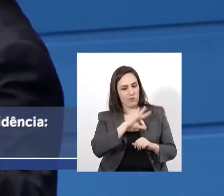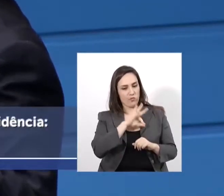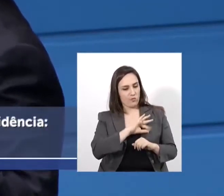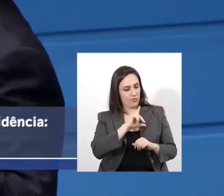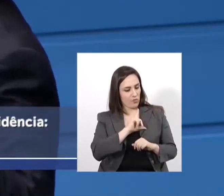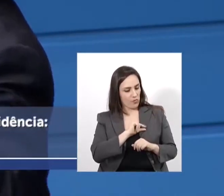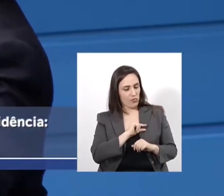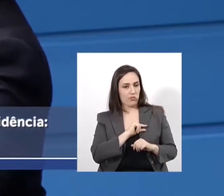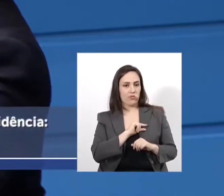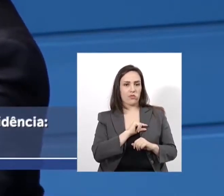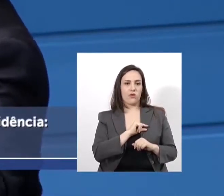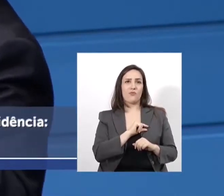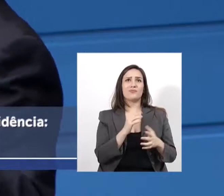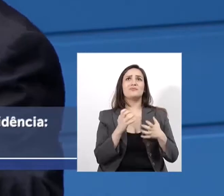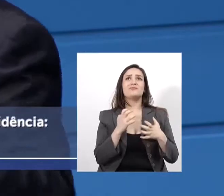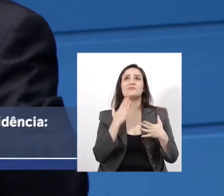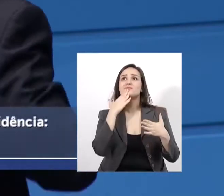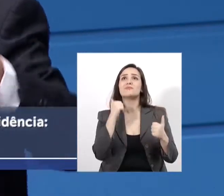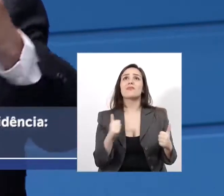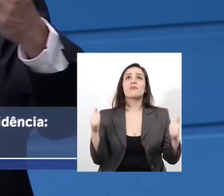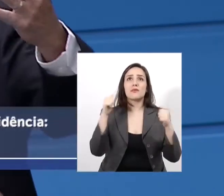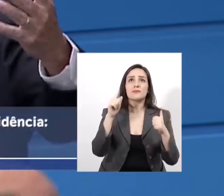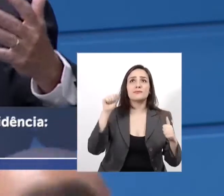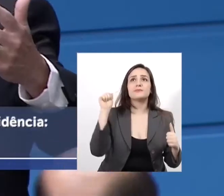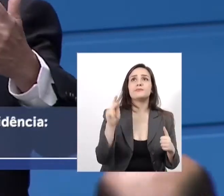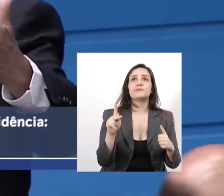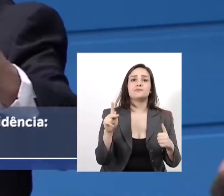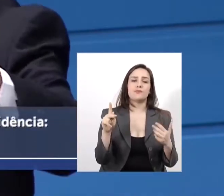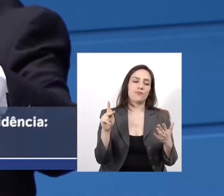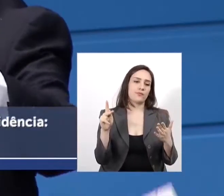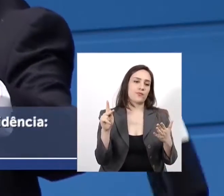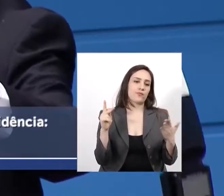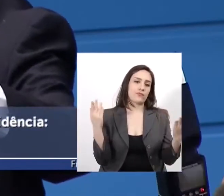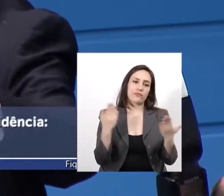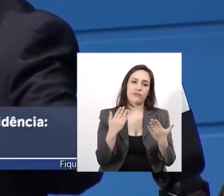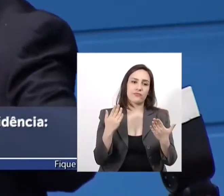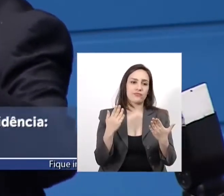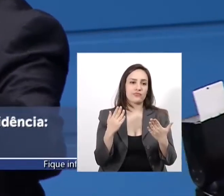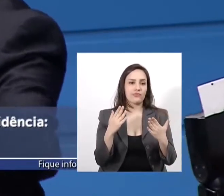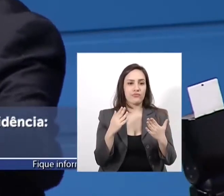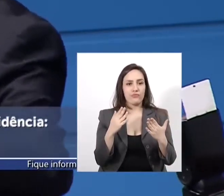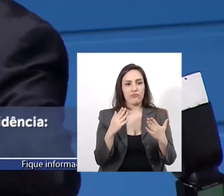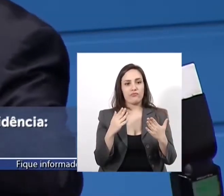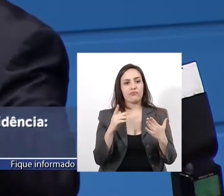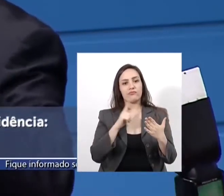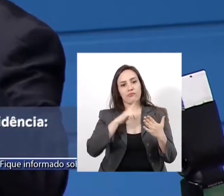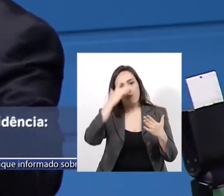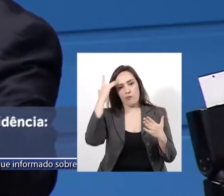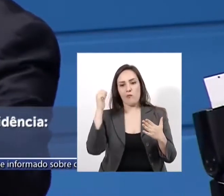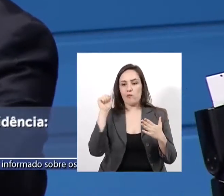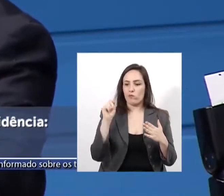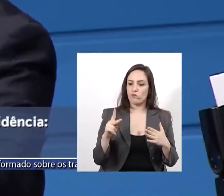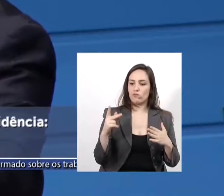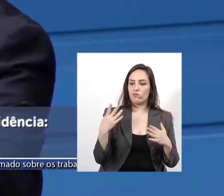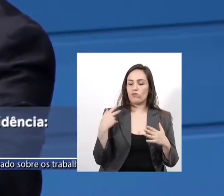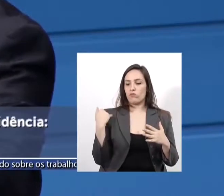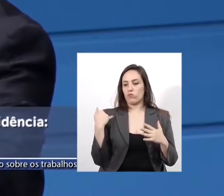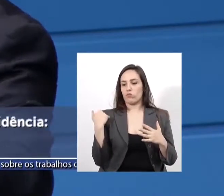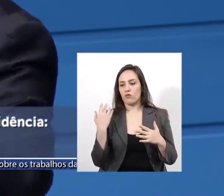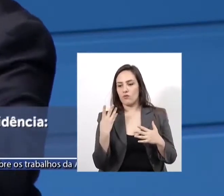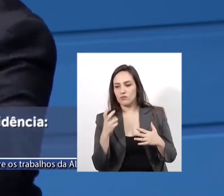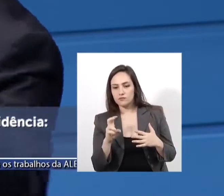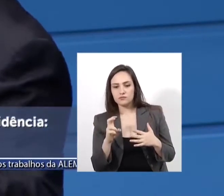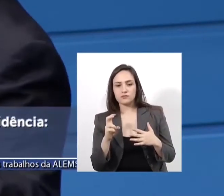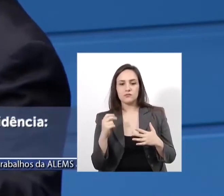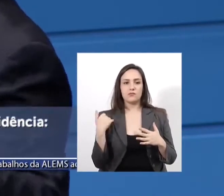teve a expectativa de uma aposentadoria, nós temos realidade de aposentadoria aos 45, aos 50 anos de